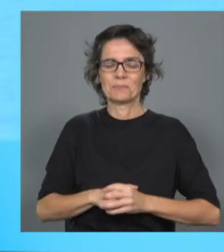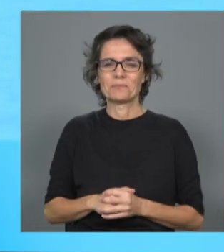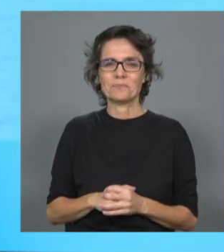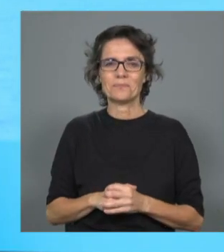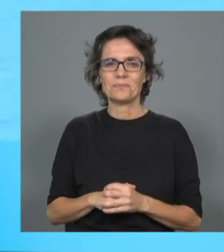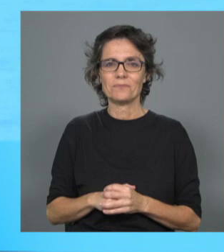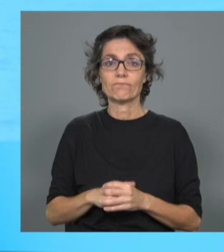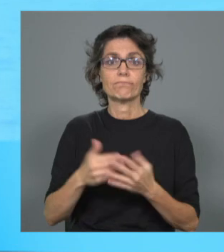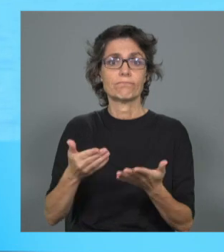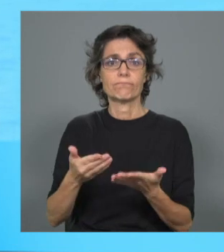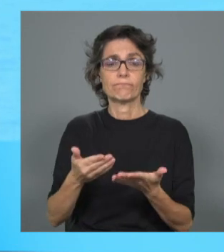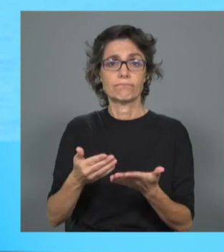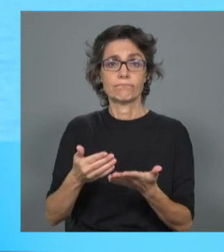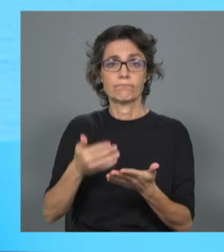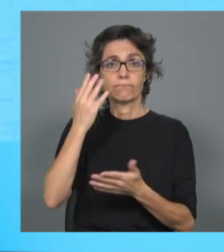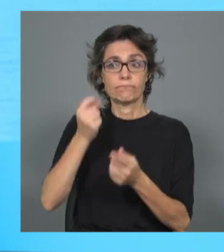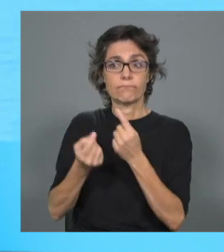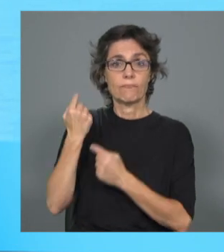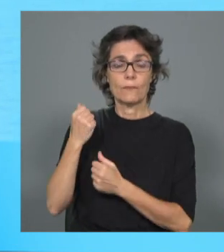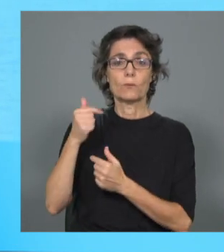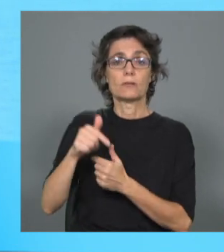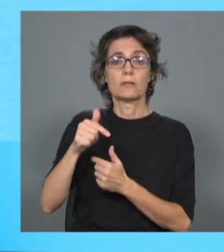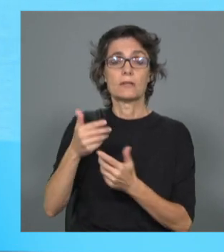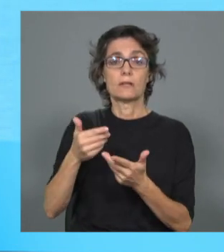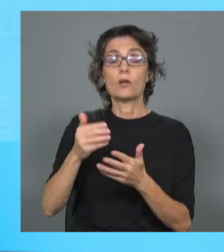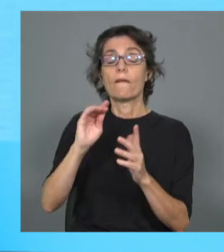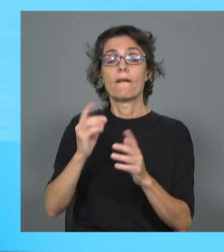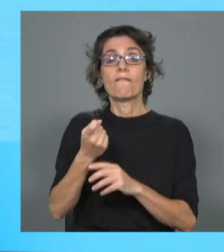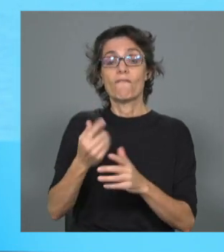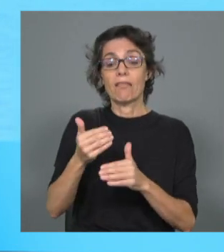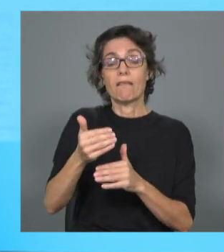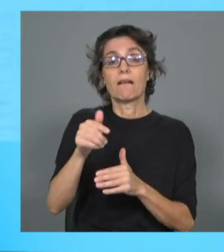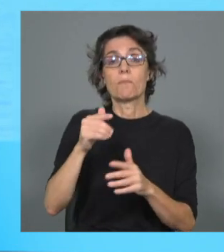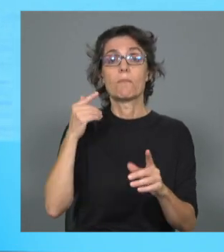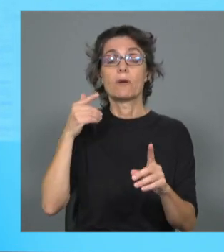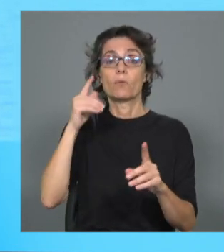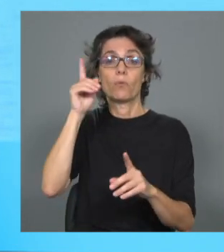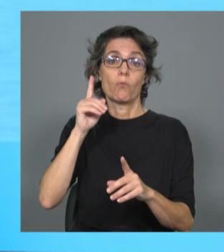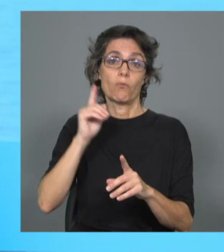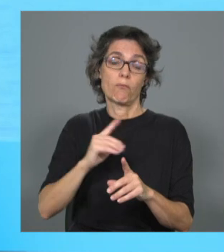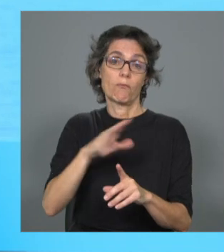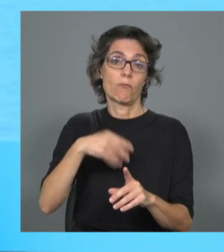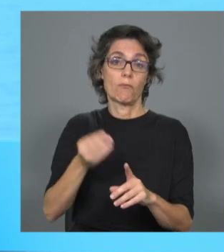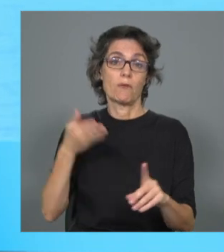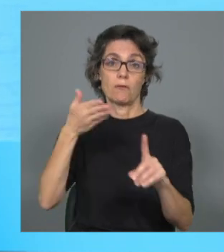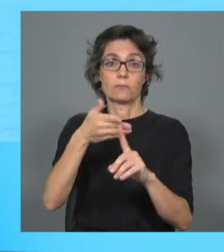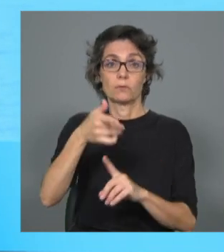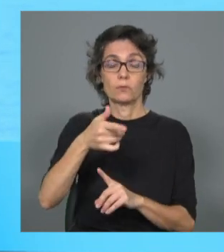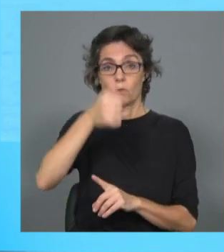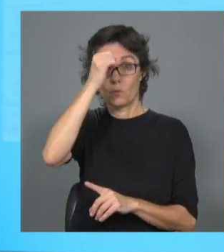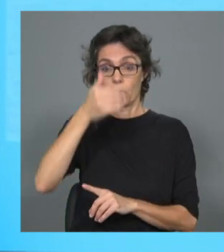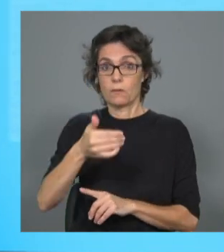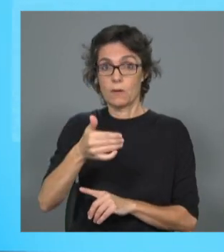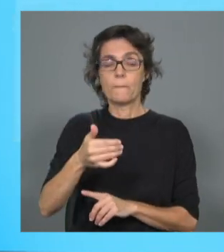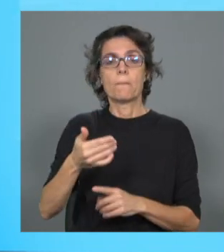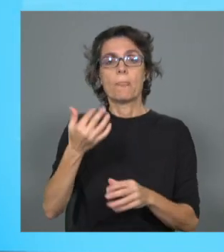Há poucos dias deste Dia Mundial das Missões, que se assinala no próximo domingo, ocasião